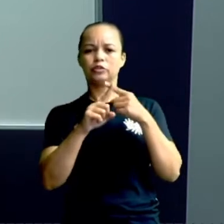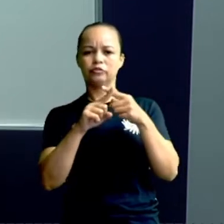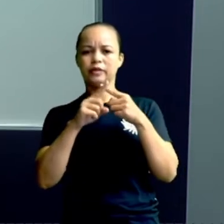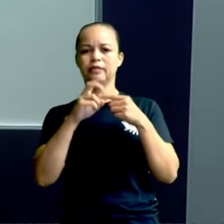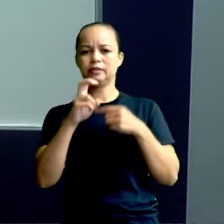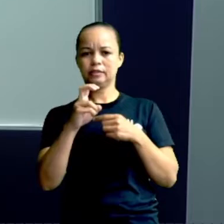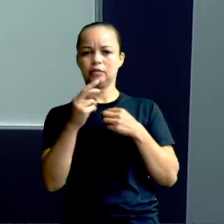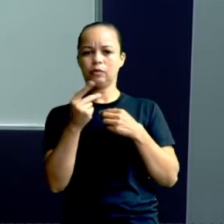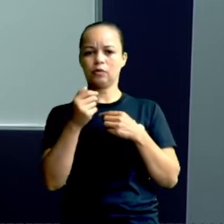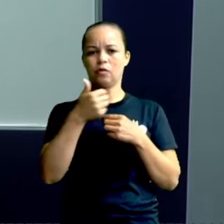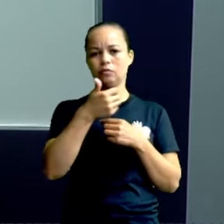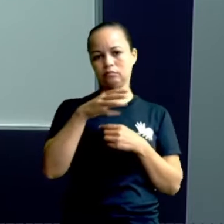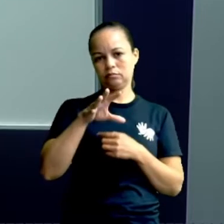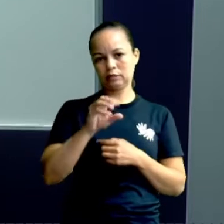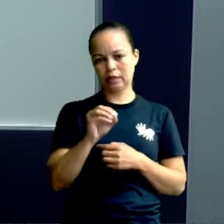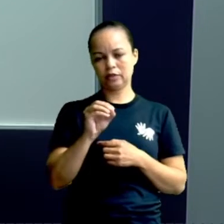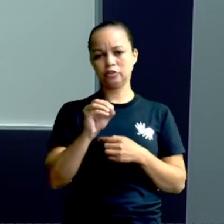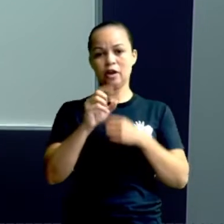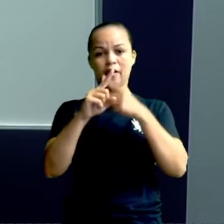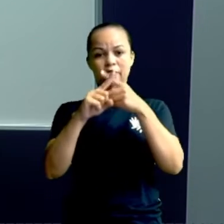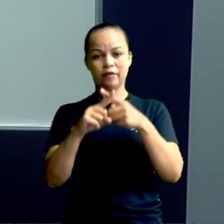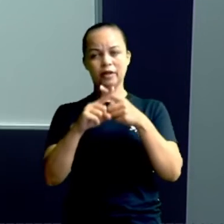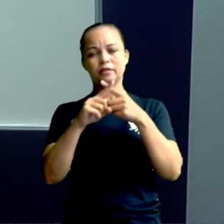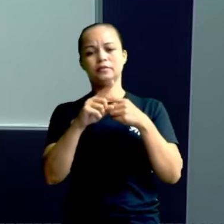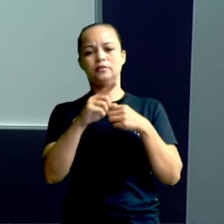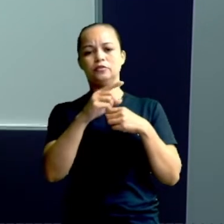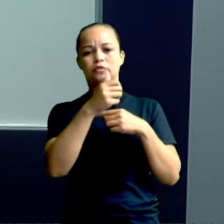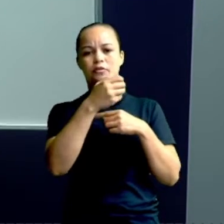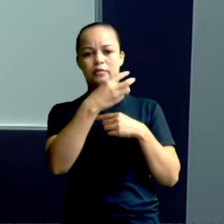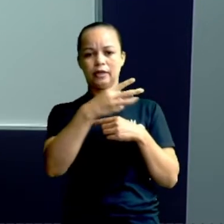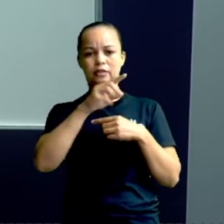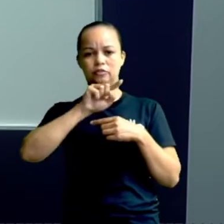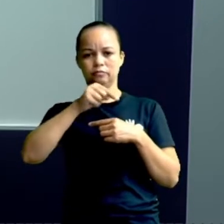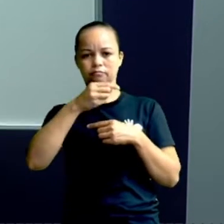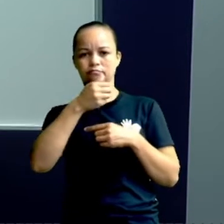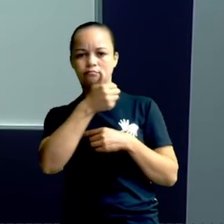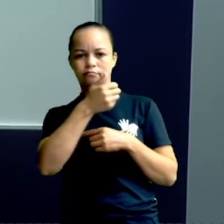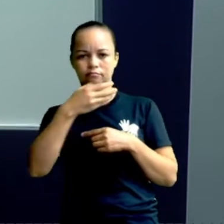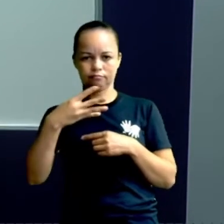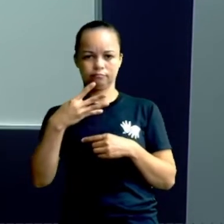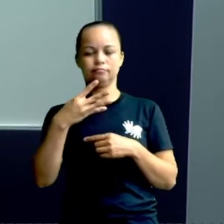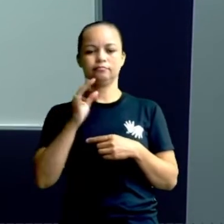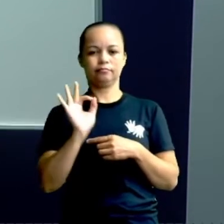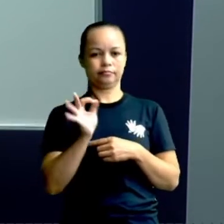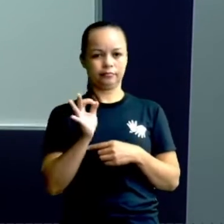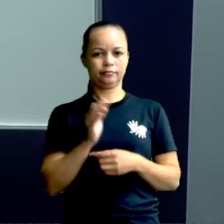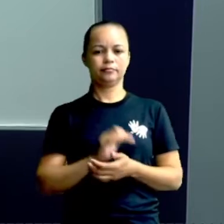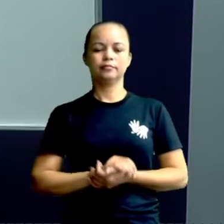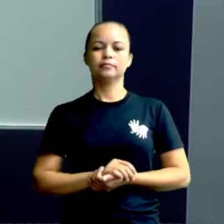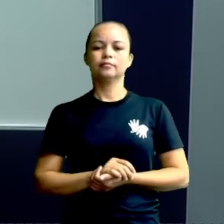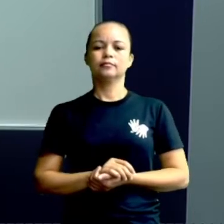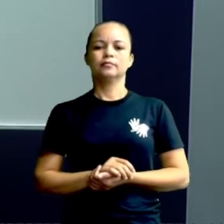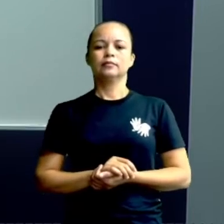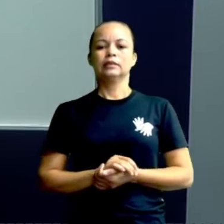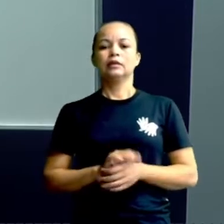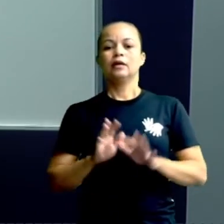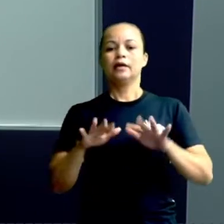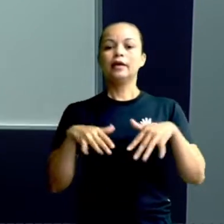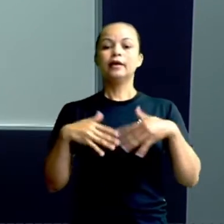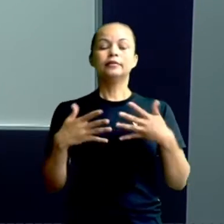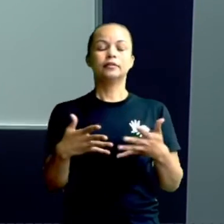5, 10 vezes 3,14, tá? Então,